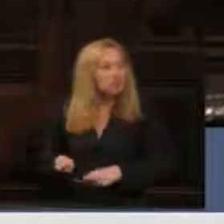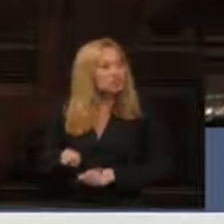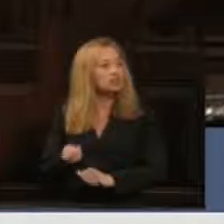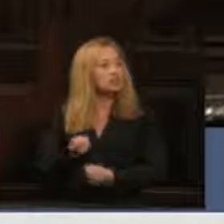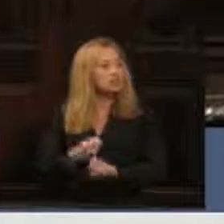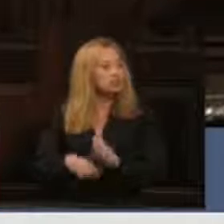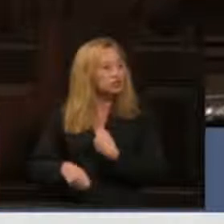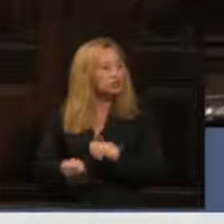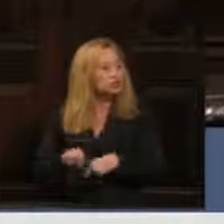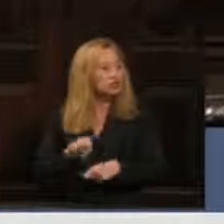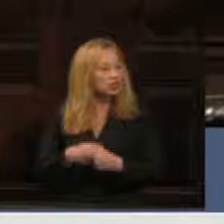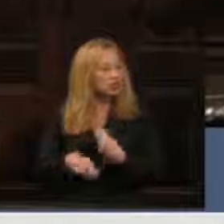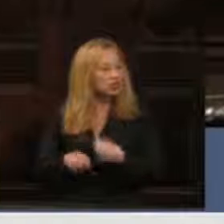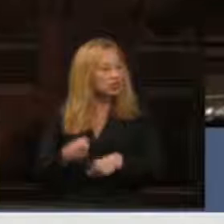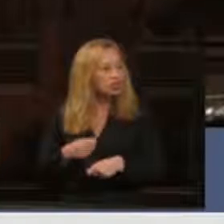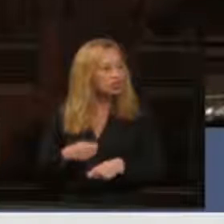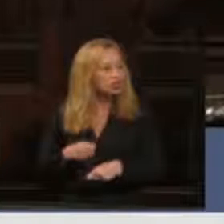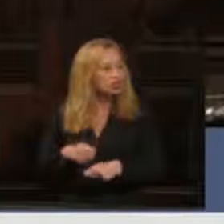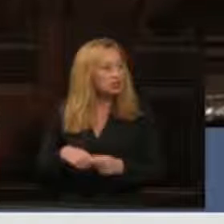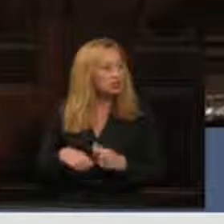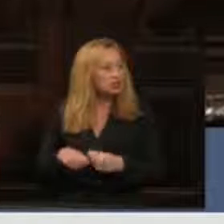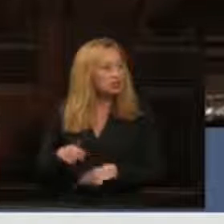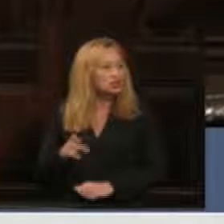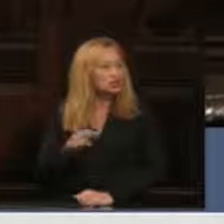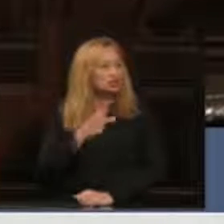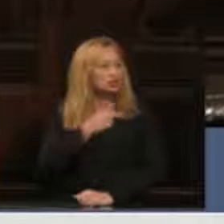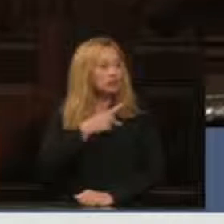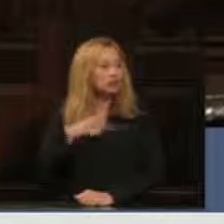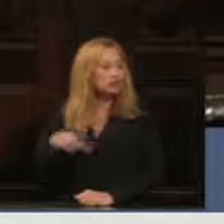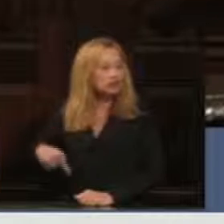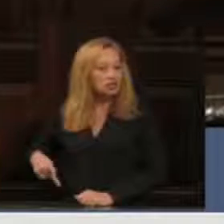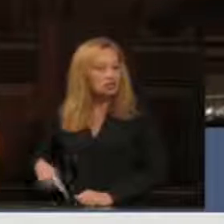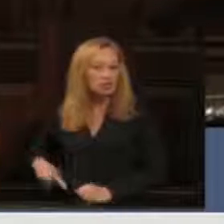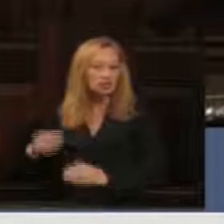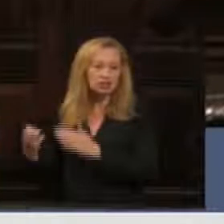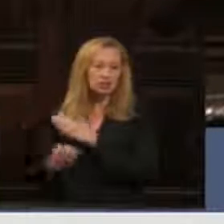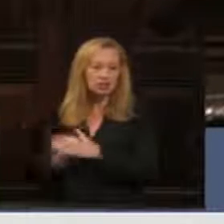gerencial do presidente da SEDAI,